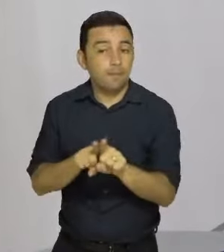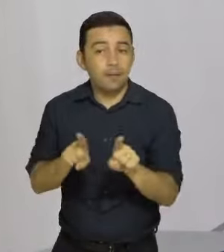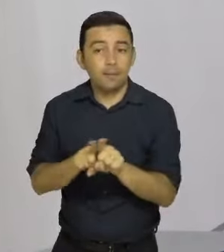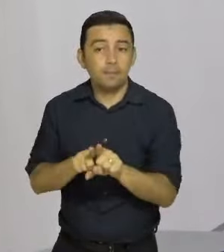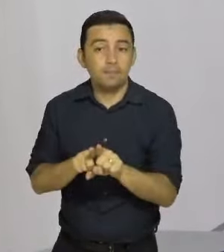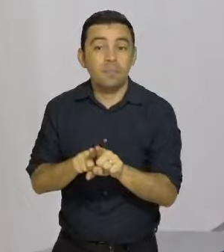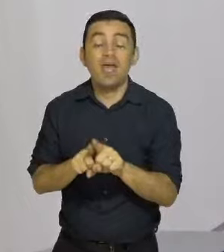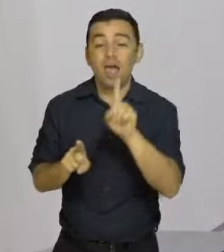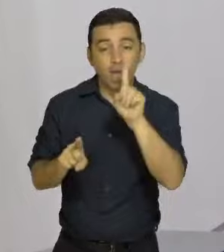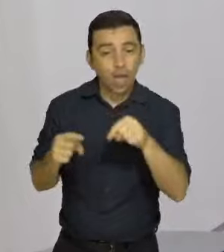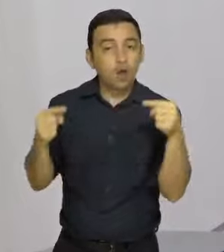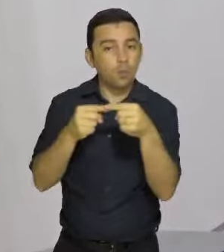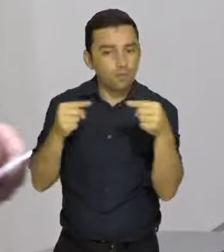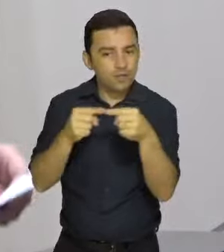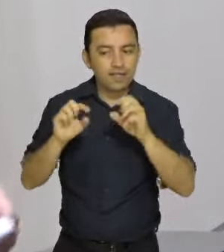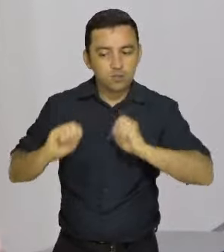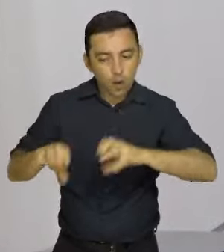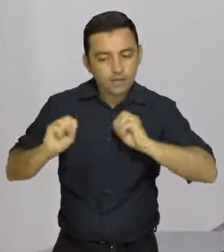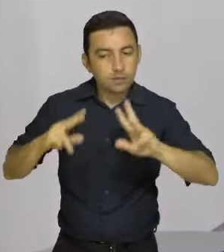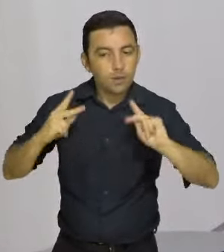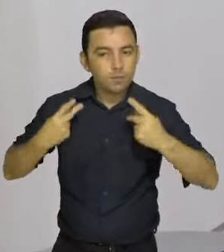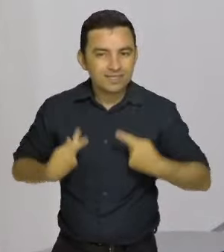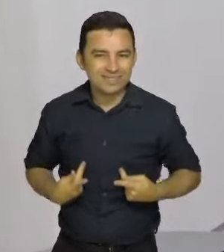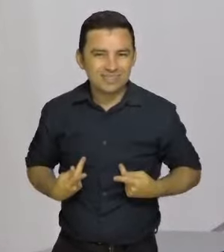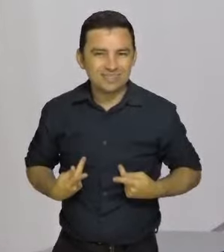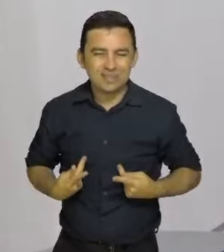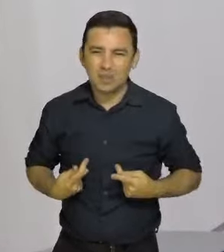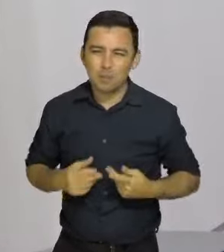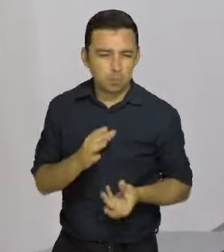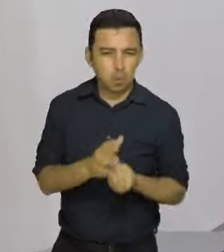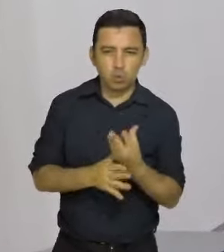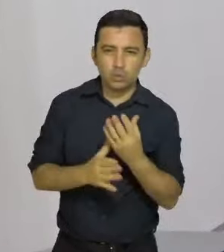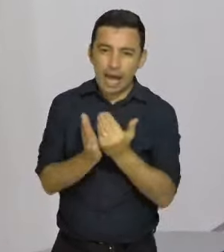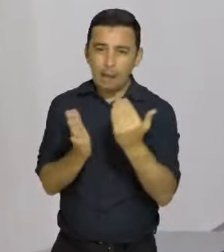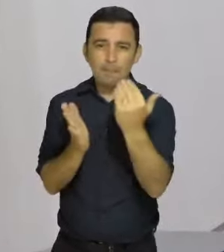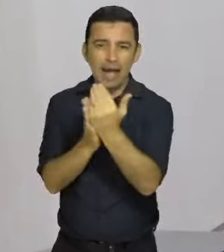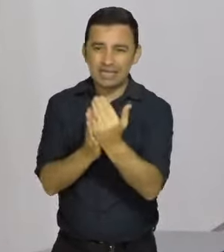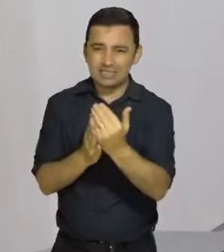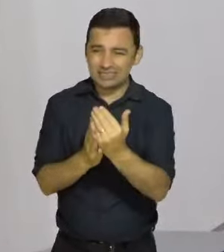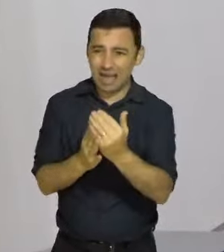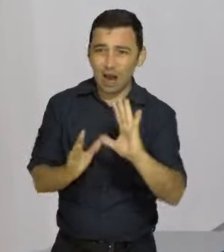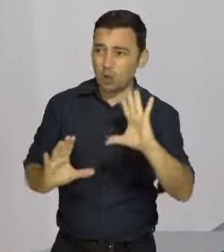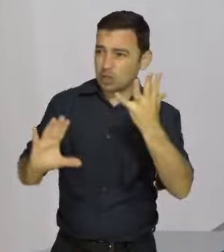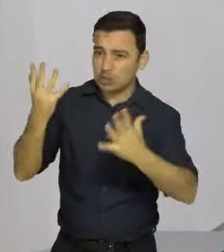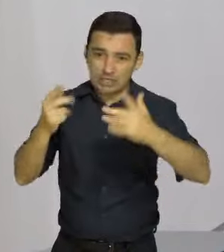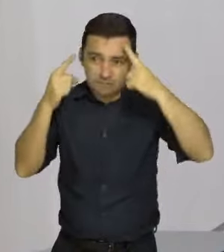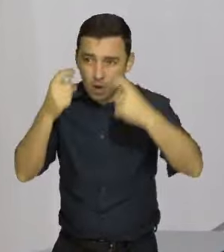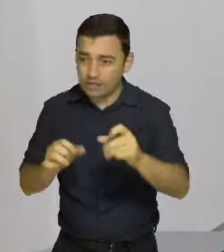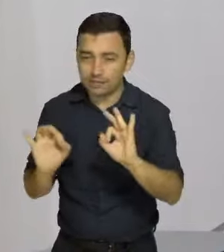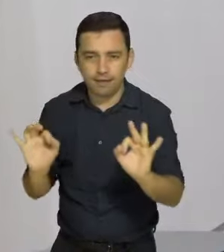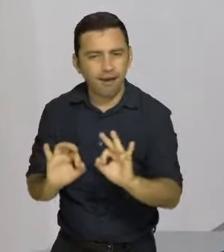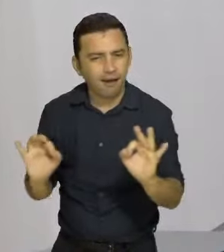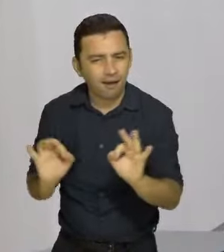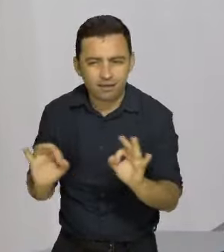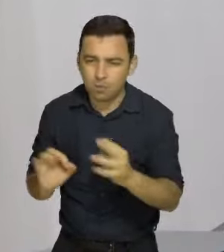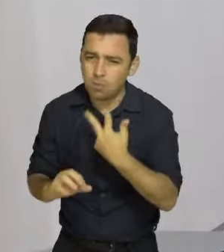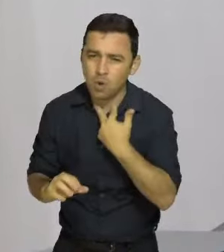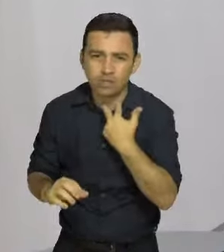uma educação que humanize e não produza violências, que produza saúde e